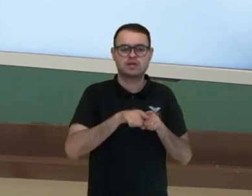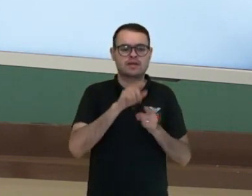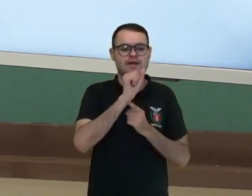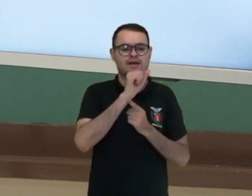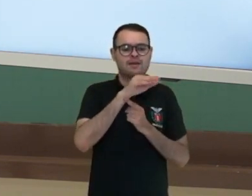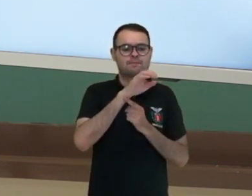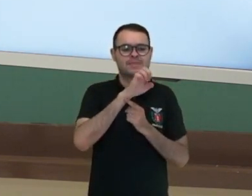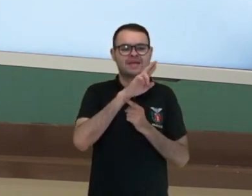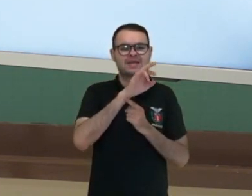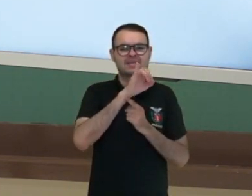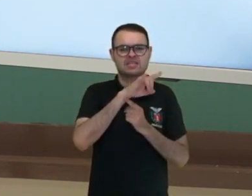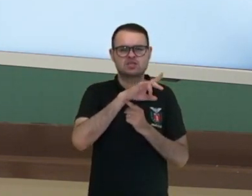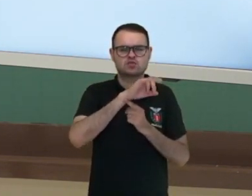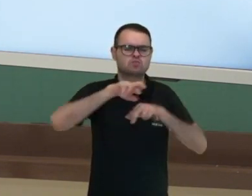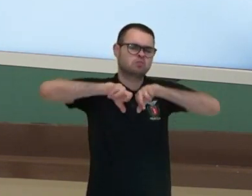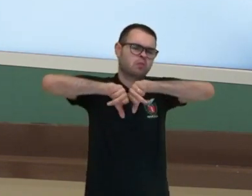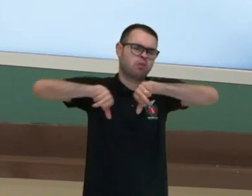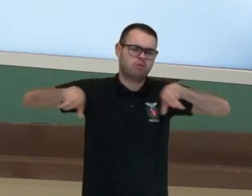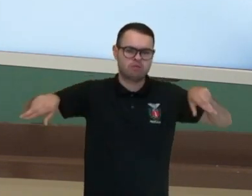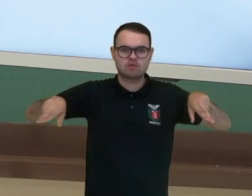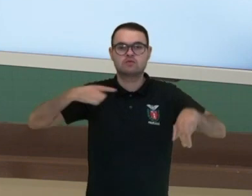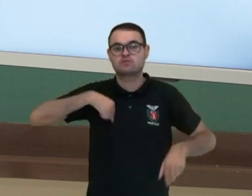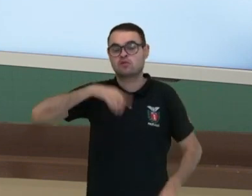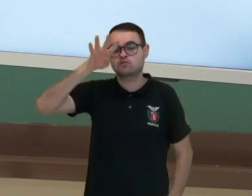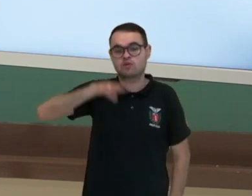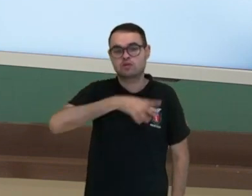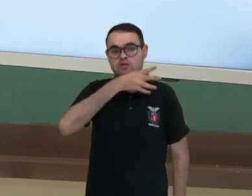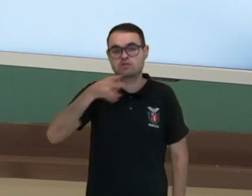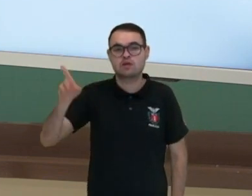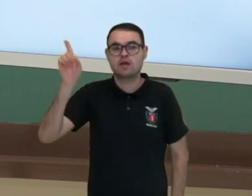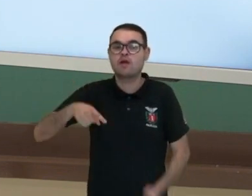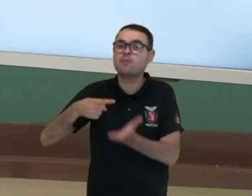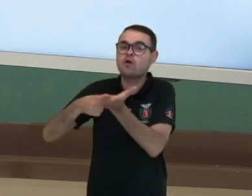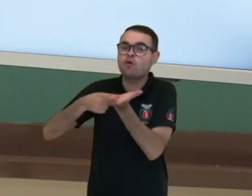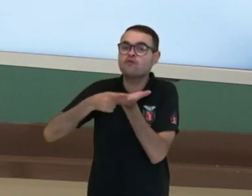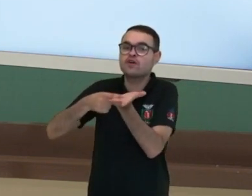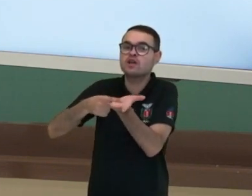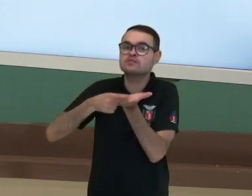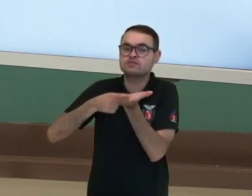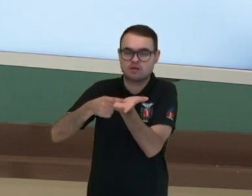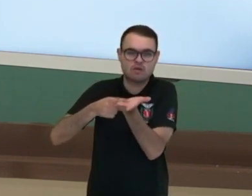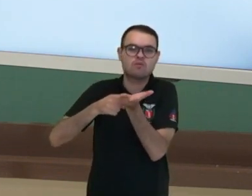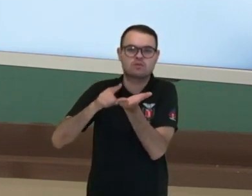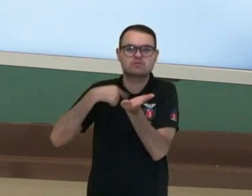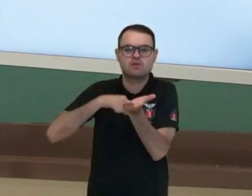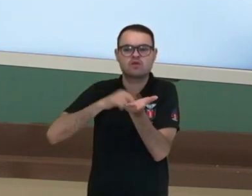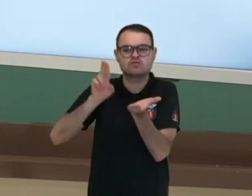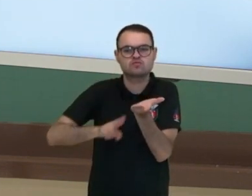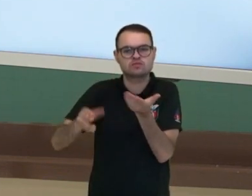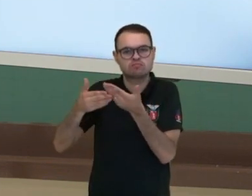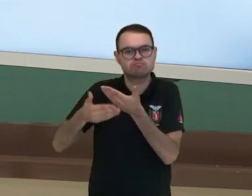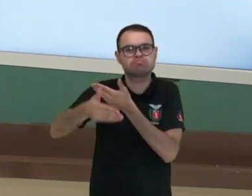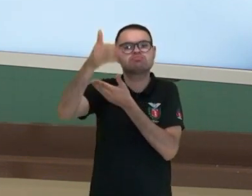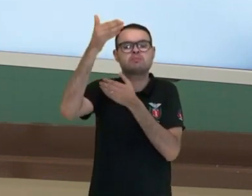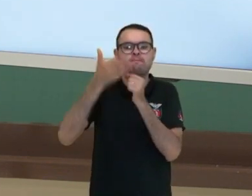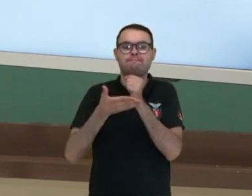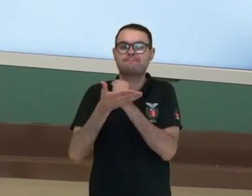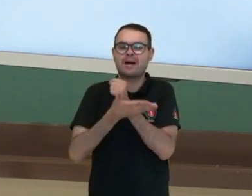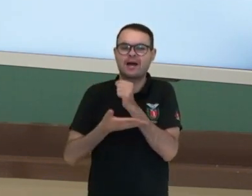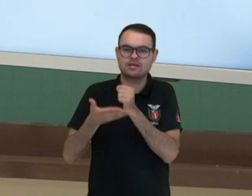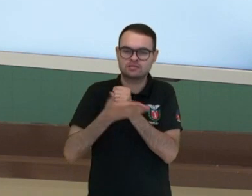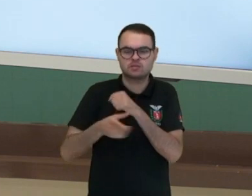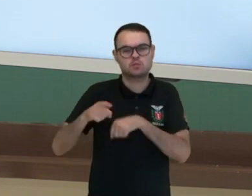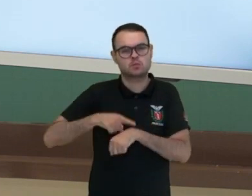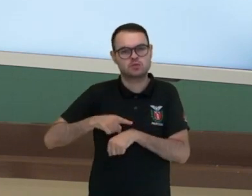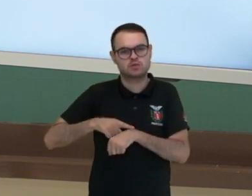o calendário que nós adotamos hoje, ele é uma convenção, né, para a gente aí poder ter essa base no tempo. E